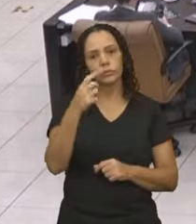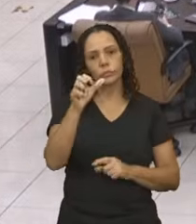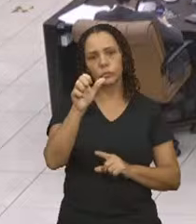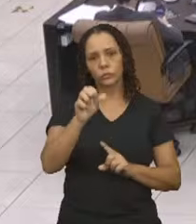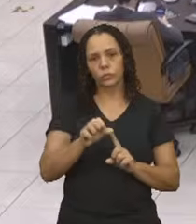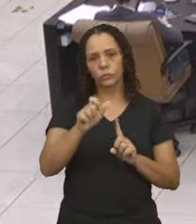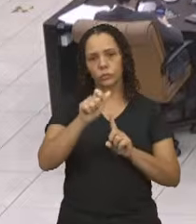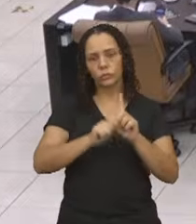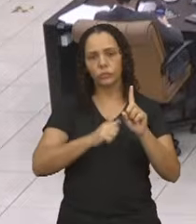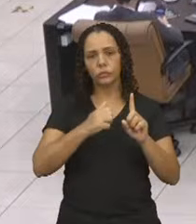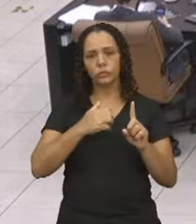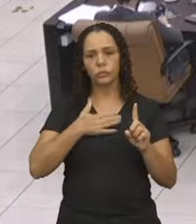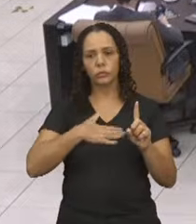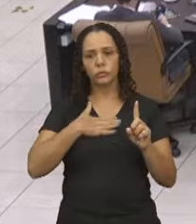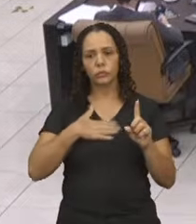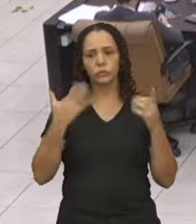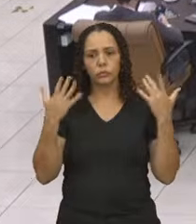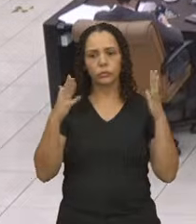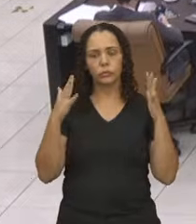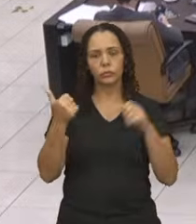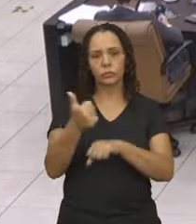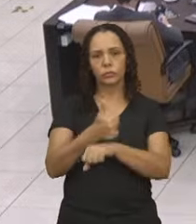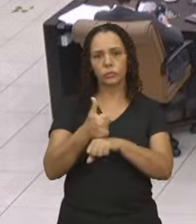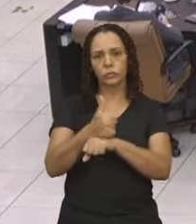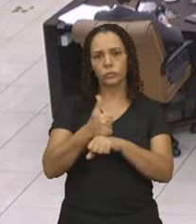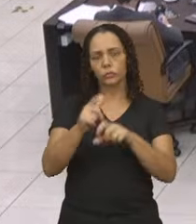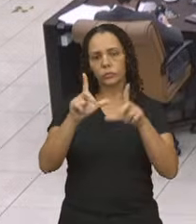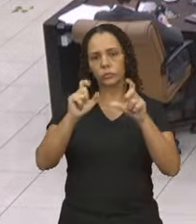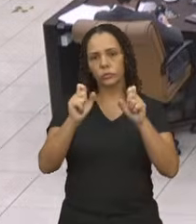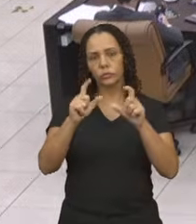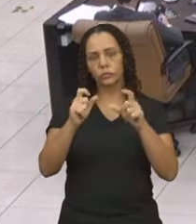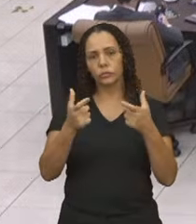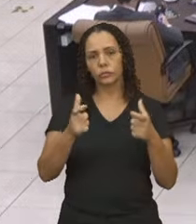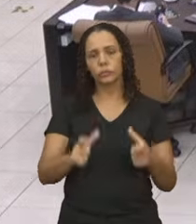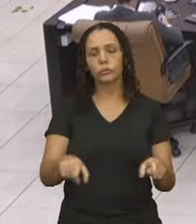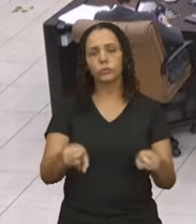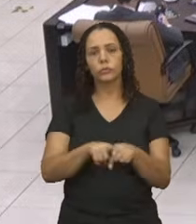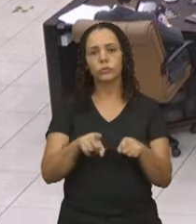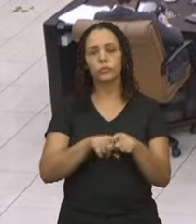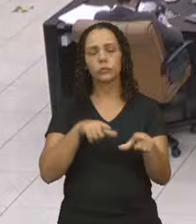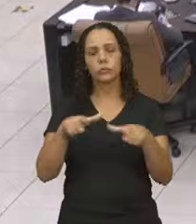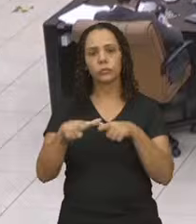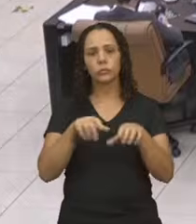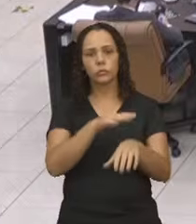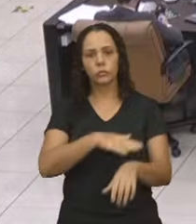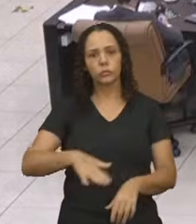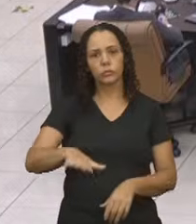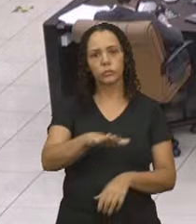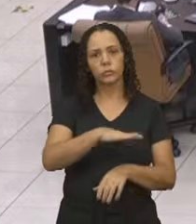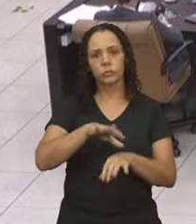agosto. Aplausos aos fotógrafos locais e aos que atuam em educação,